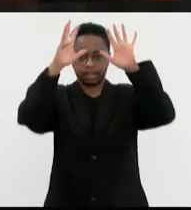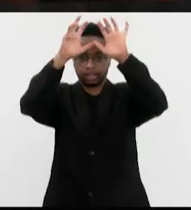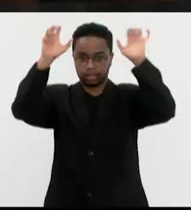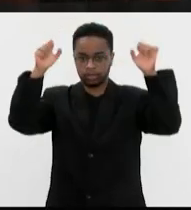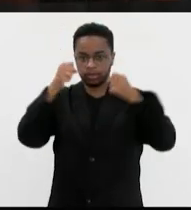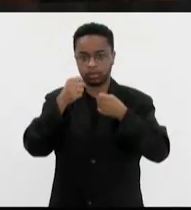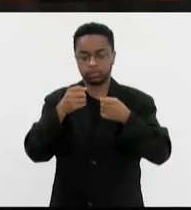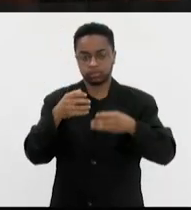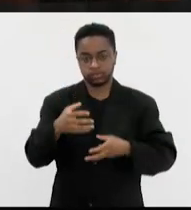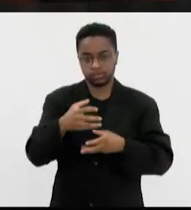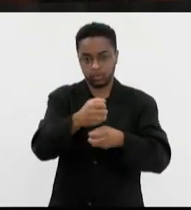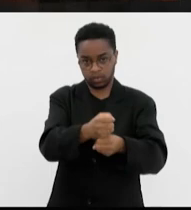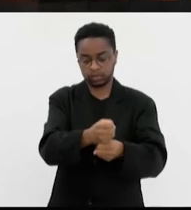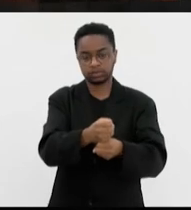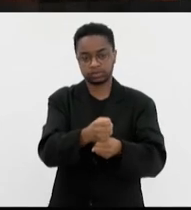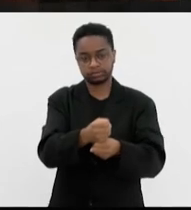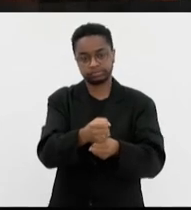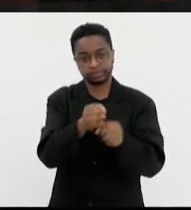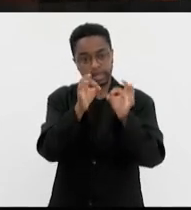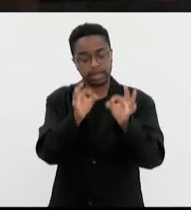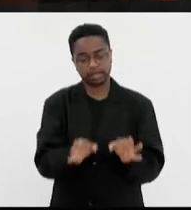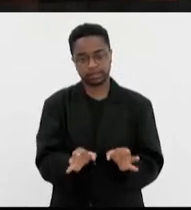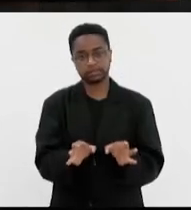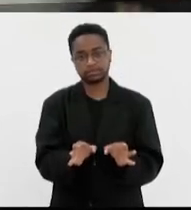Contas, é exatamente